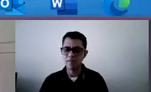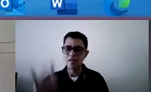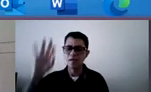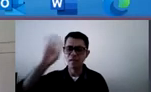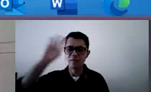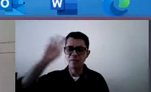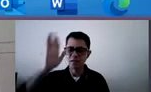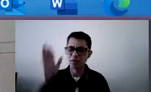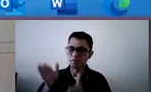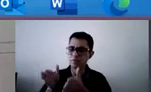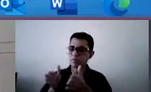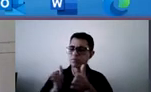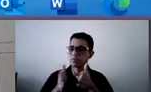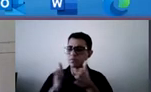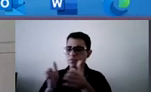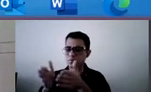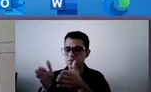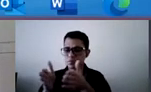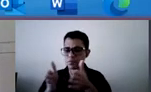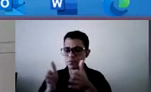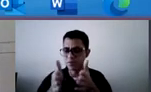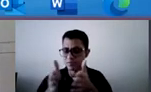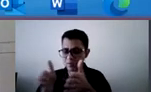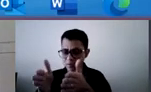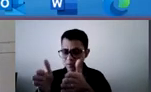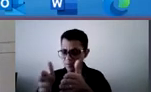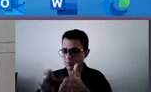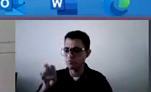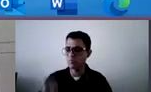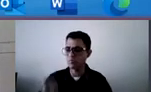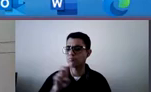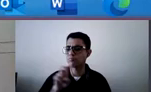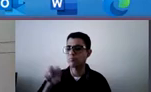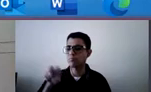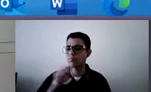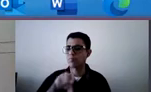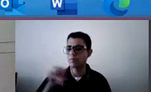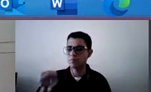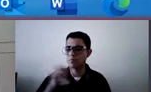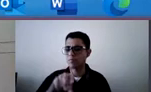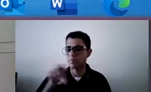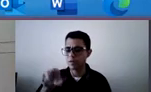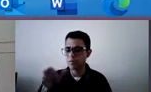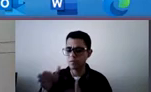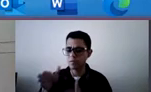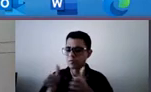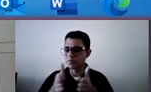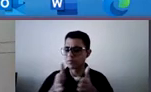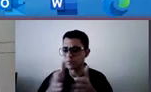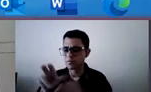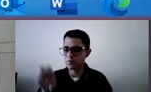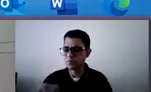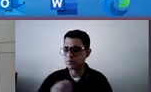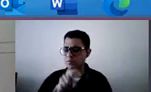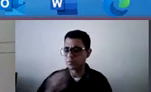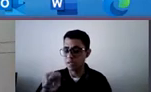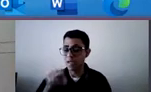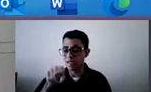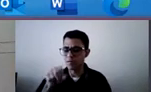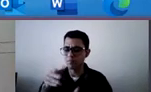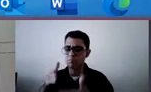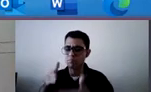uma estrada, lá no fundo dela, a gente está caminhando, e lá no fundo dela, lá no final dela, tem